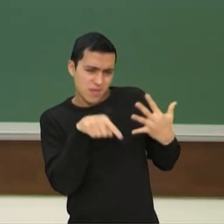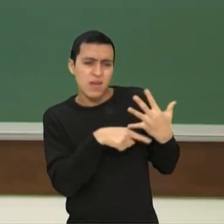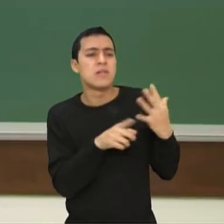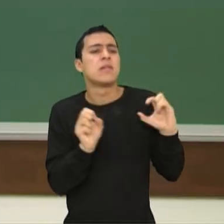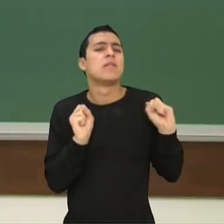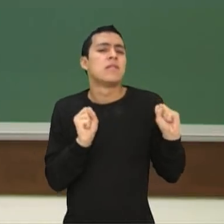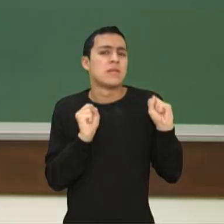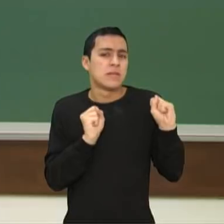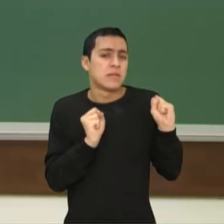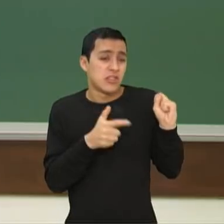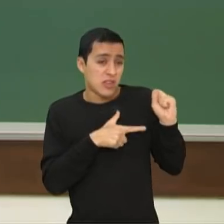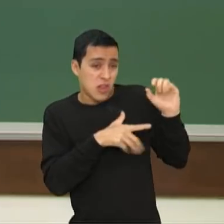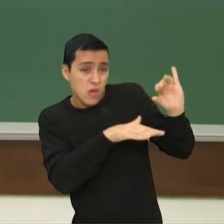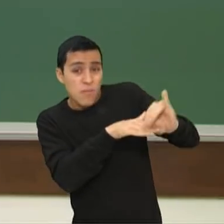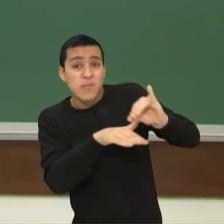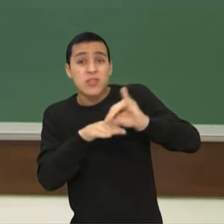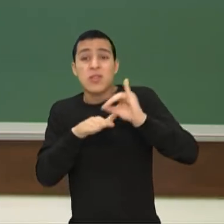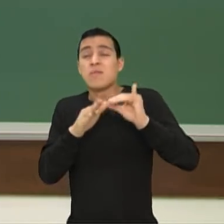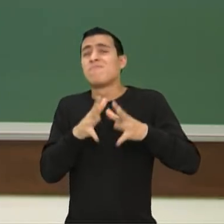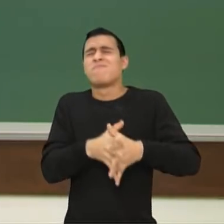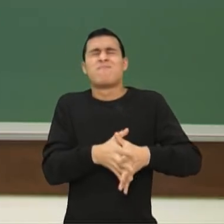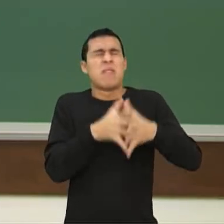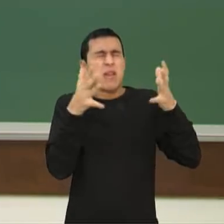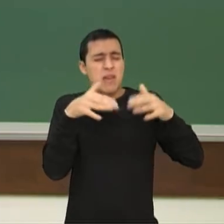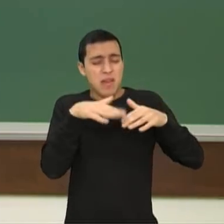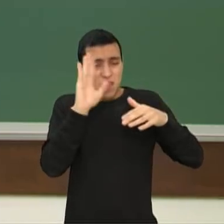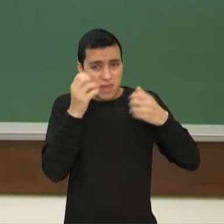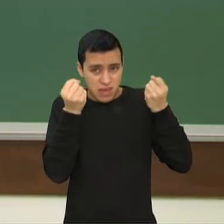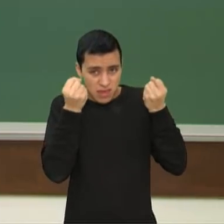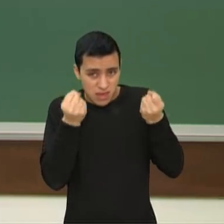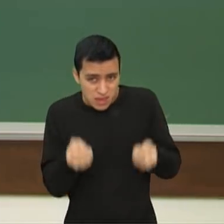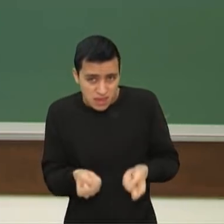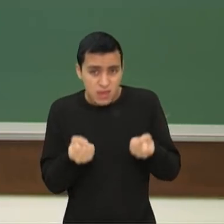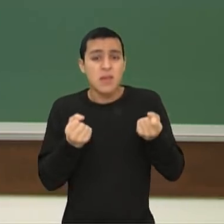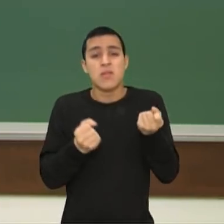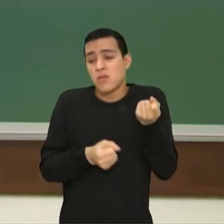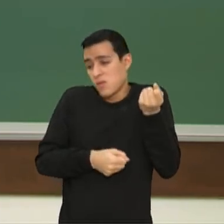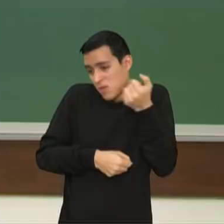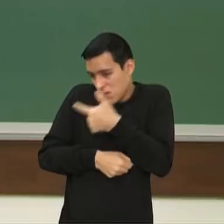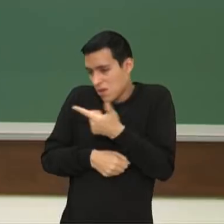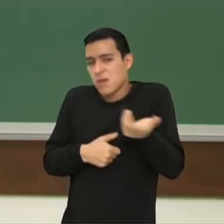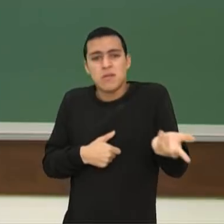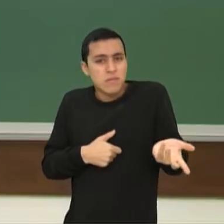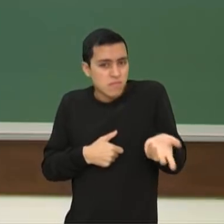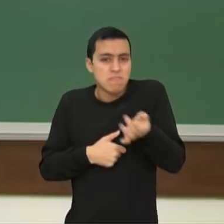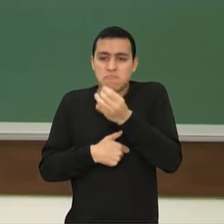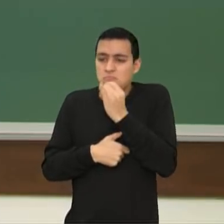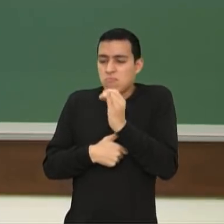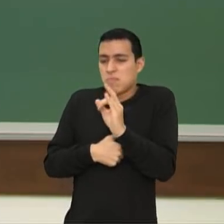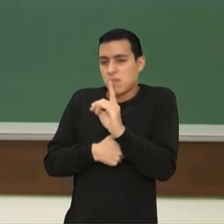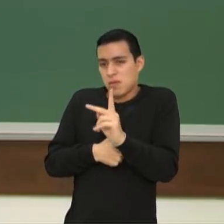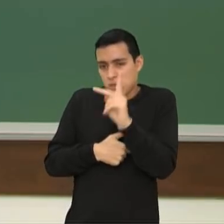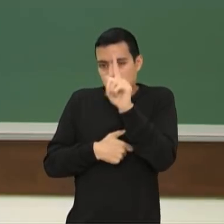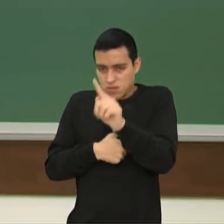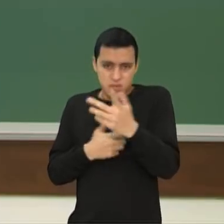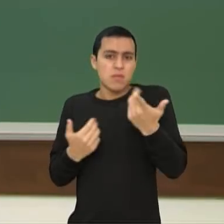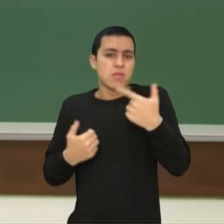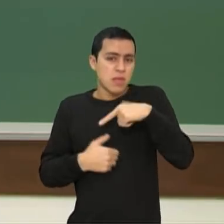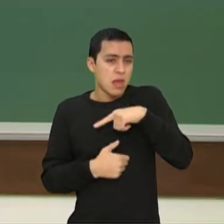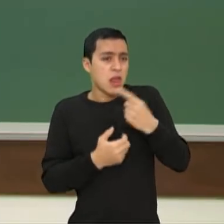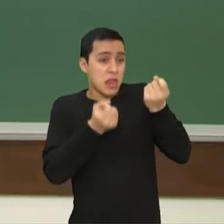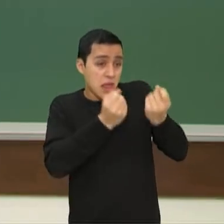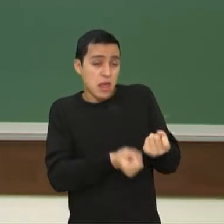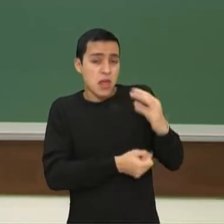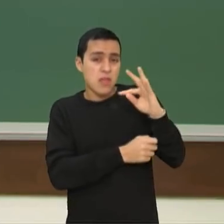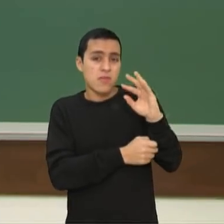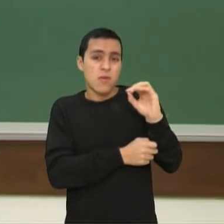que eu tenho objetos muito mais pesados do que que um quilograma. Então,